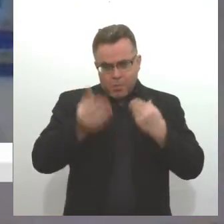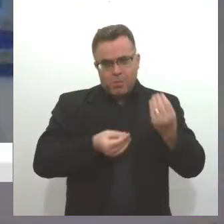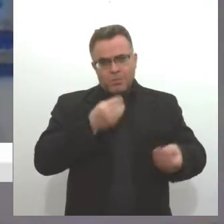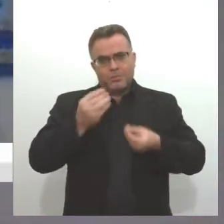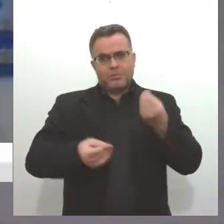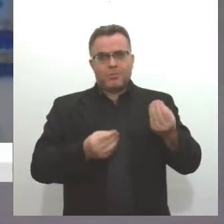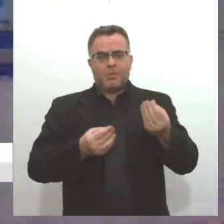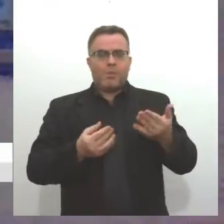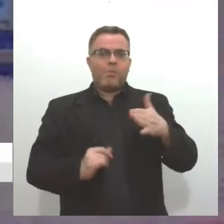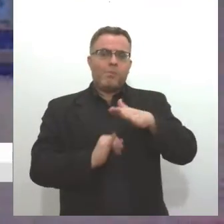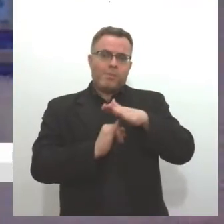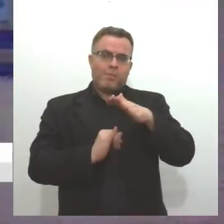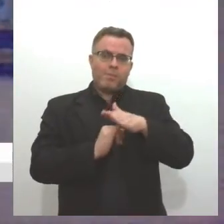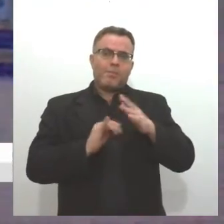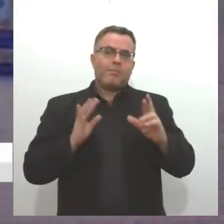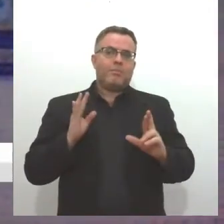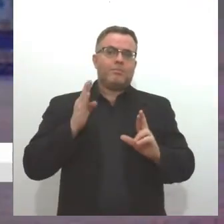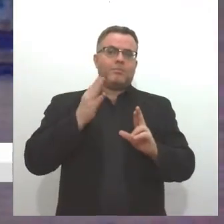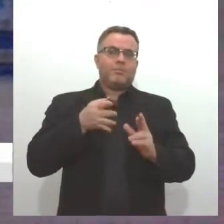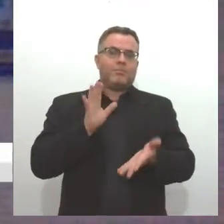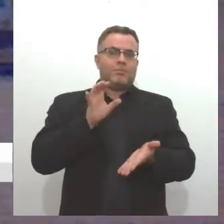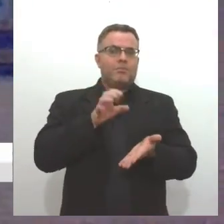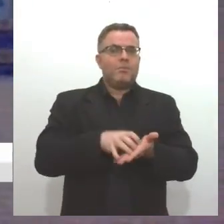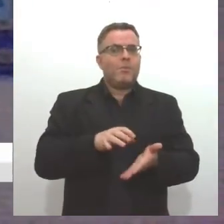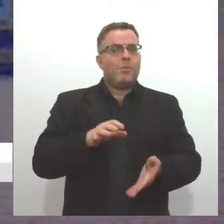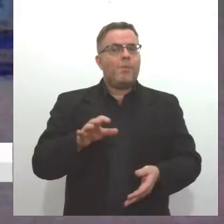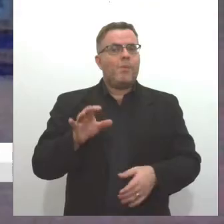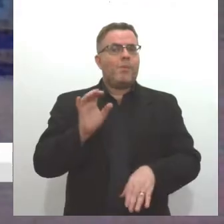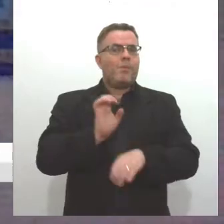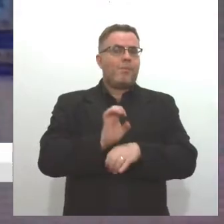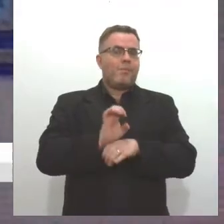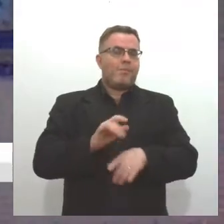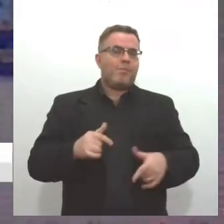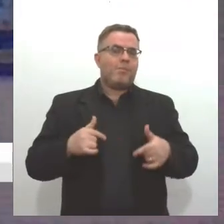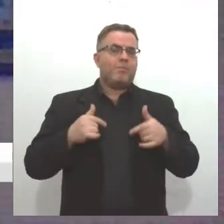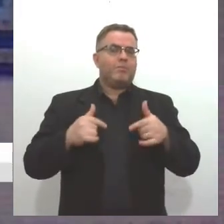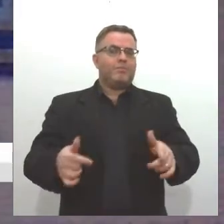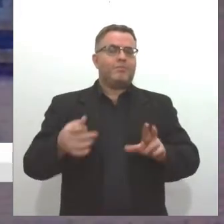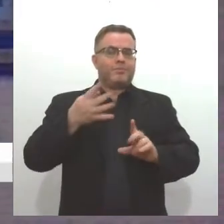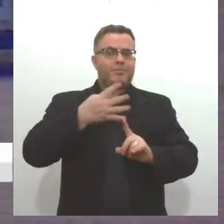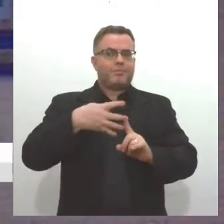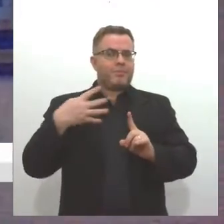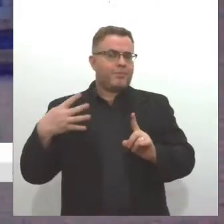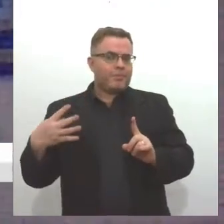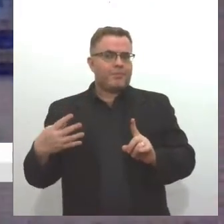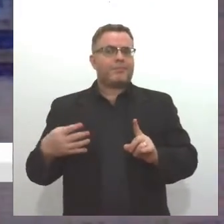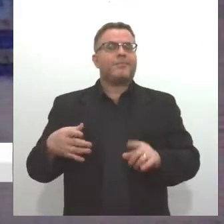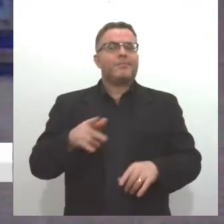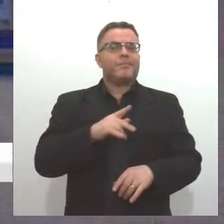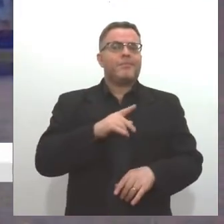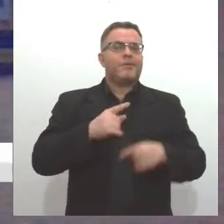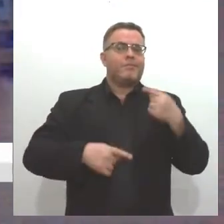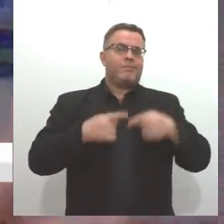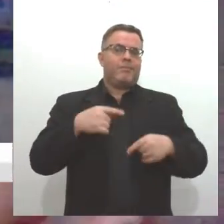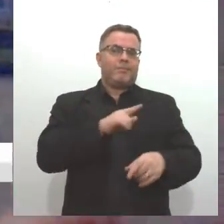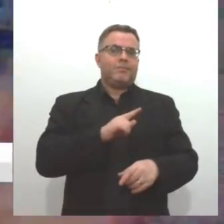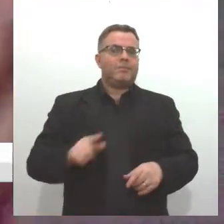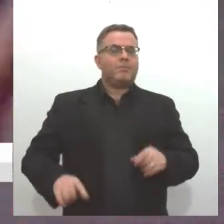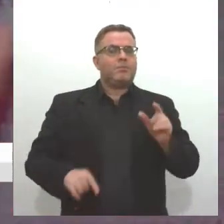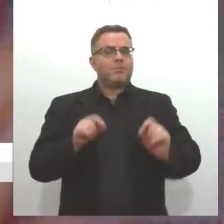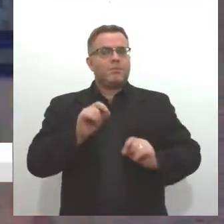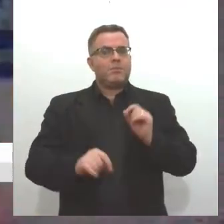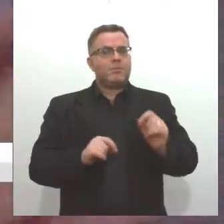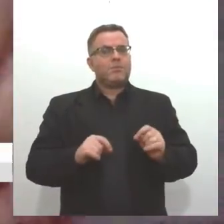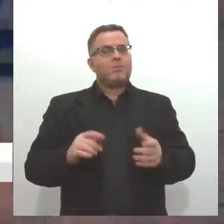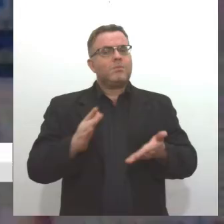do Centro de Referência Estadual de Combate à LGBTfobia como uma política de governo instituída, que algum deputado